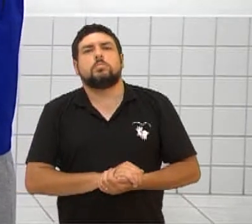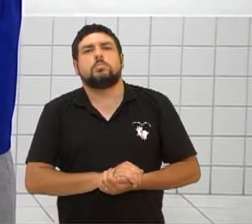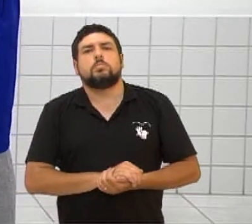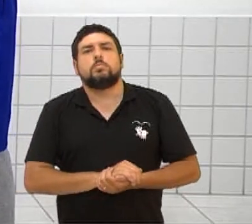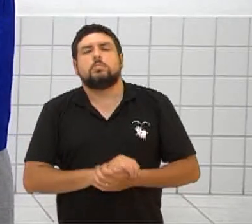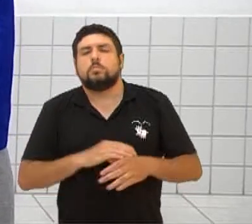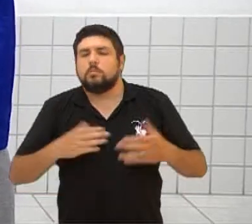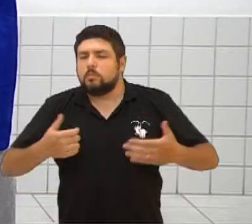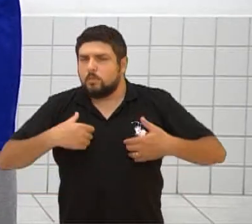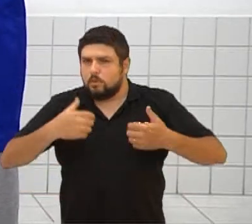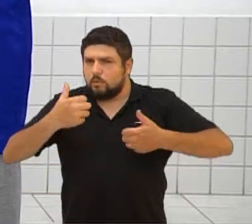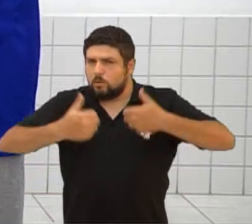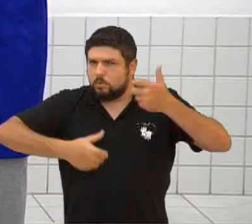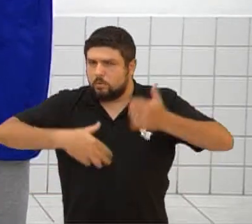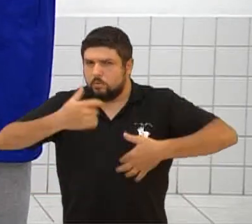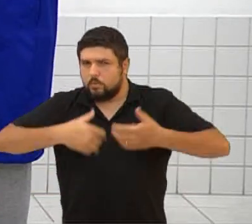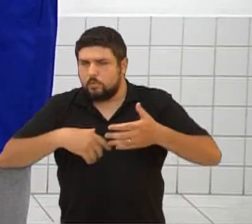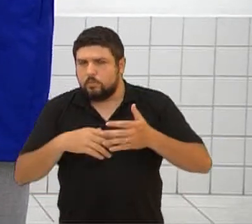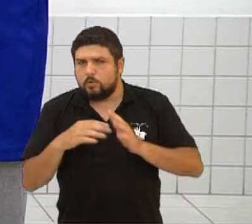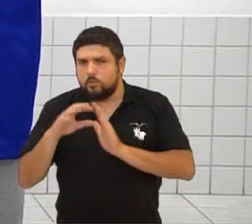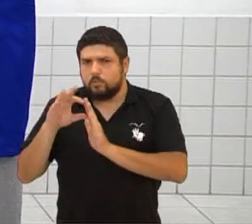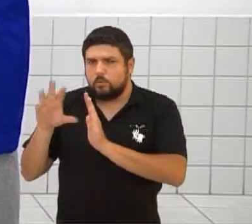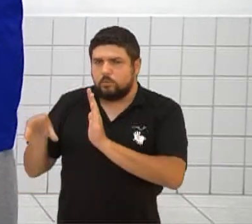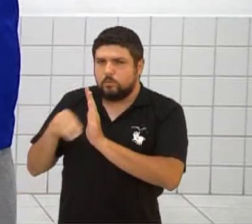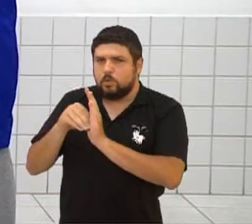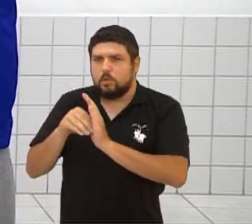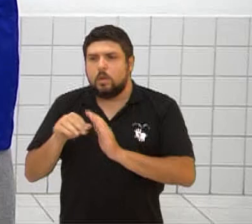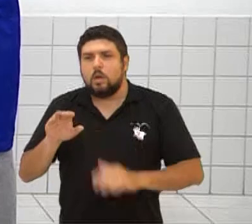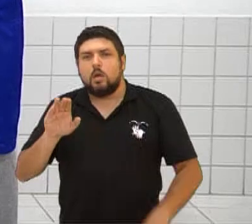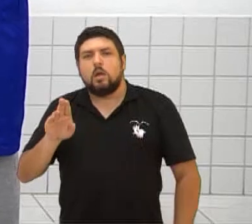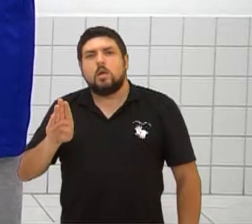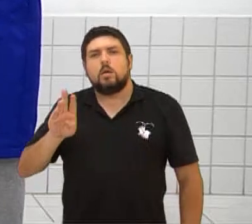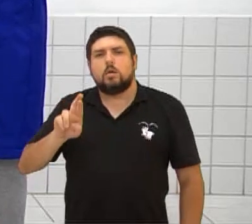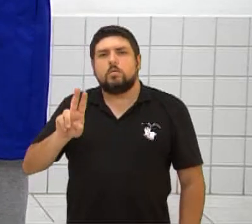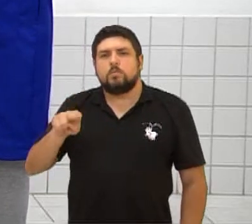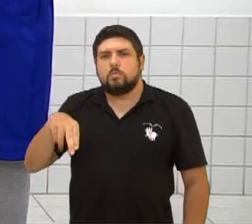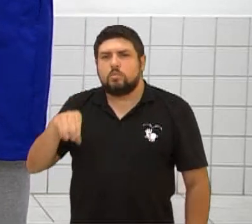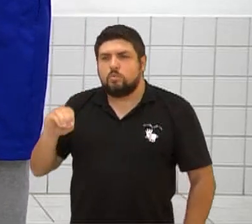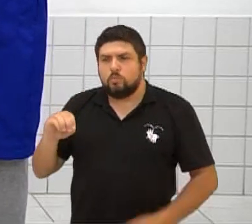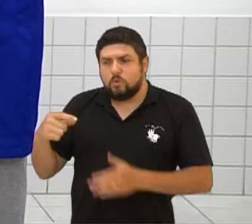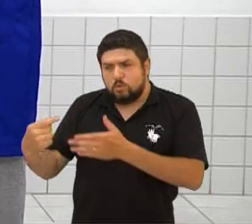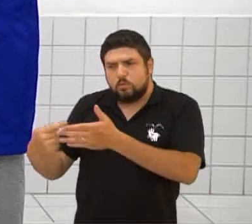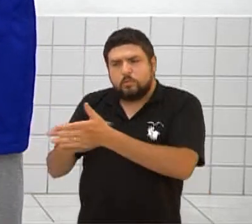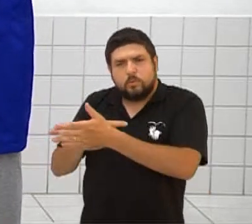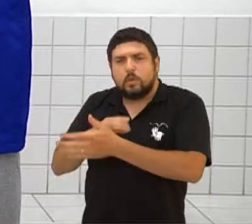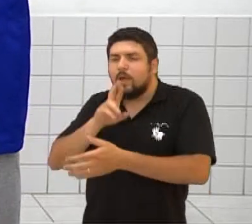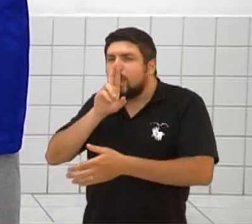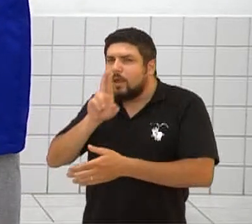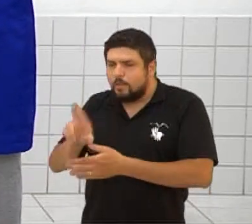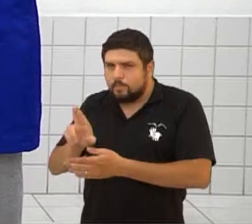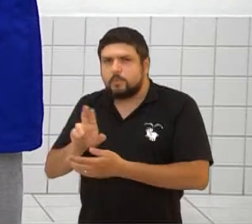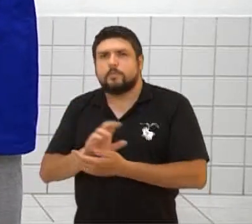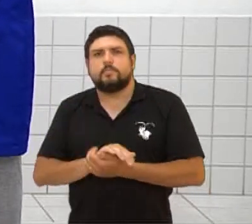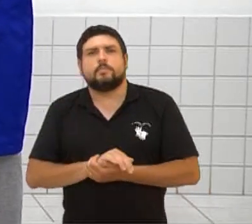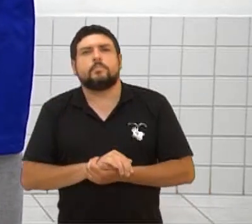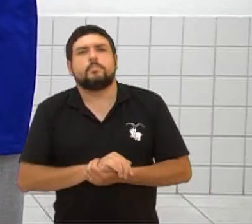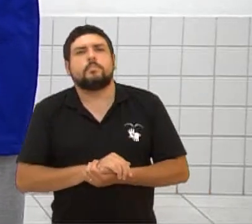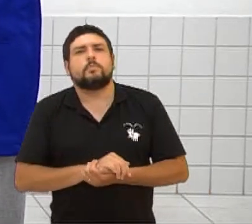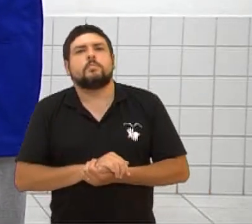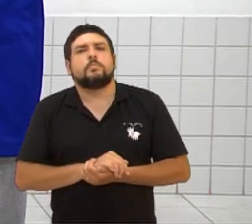sobre desfecho, tem uma perguntinha que ficou lá do Bruno, que eu prometi que ia responder, né? A gente ia responder, do Bruno Sudol, ou